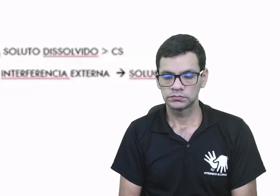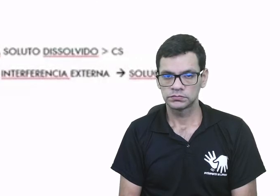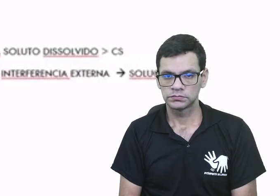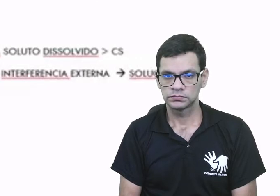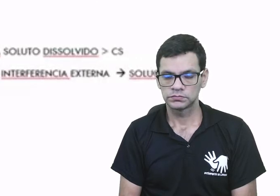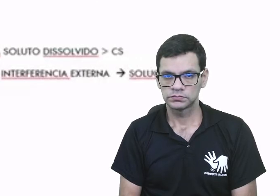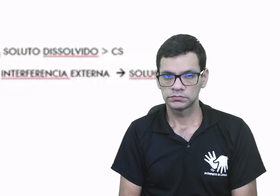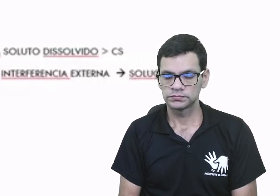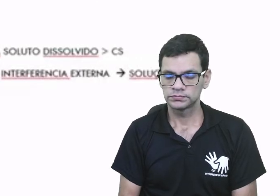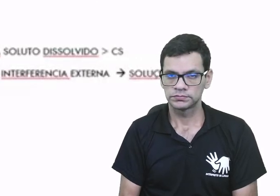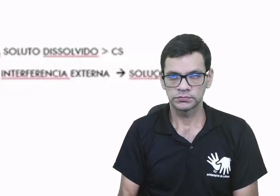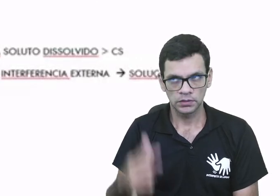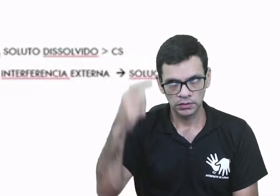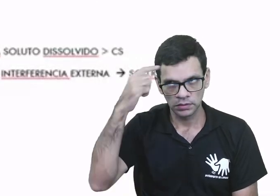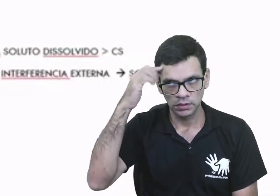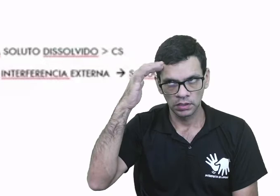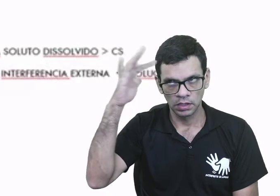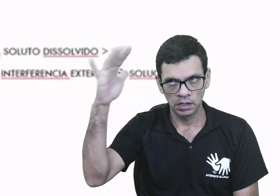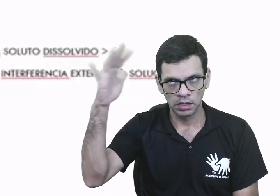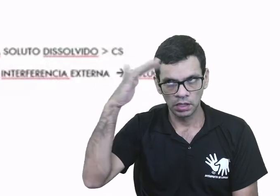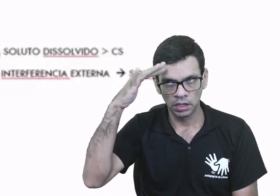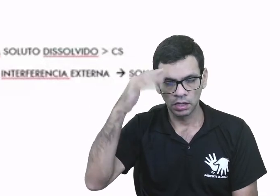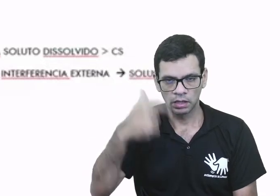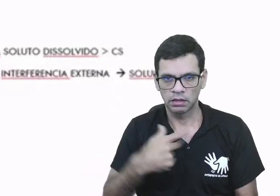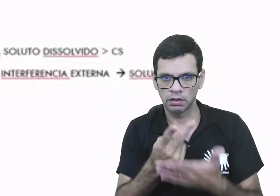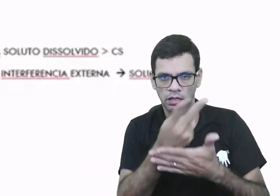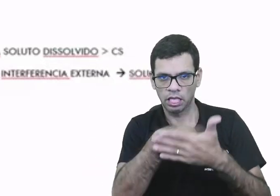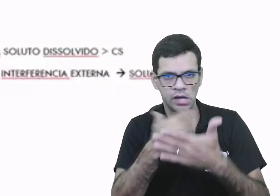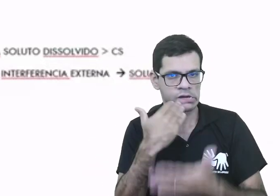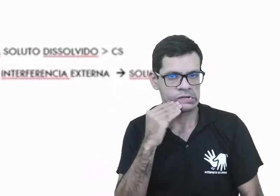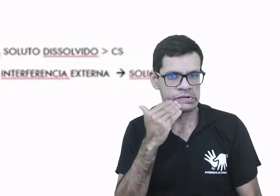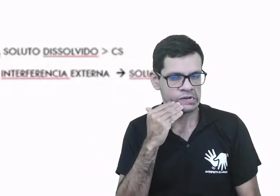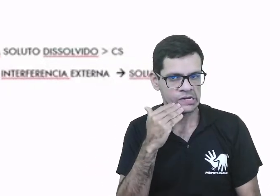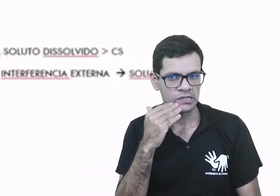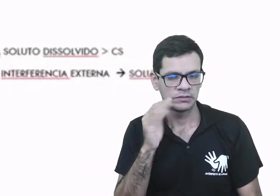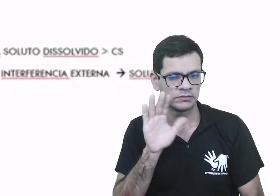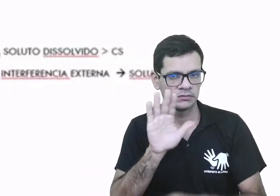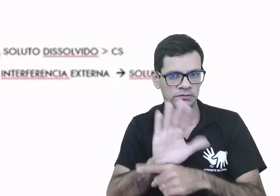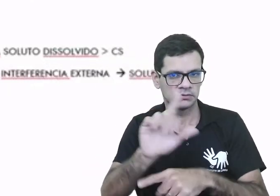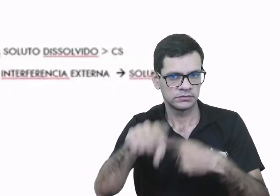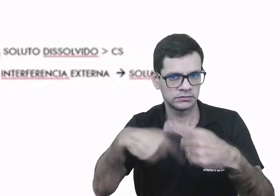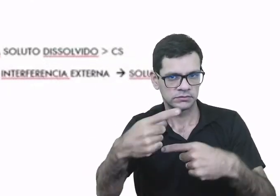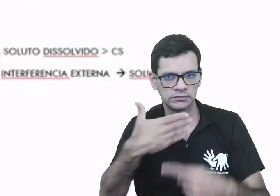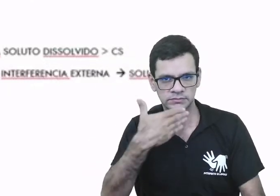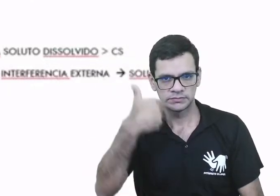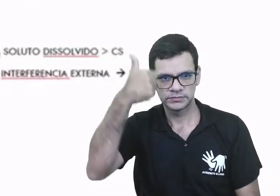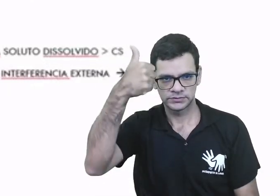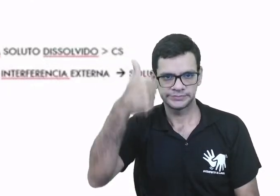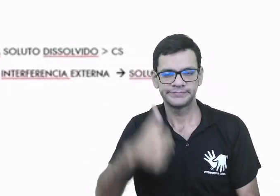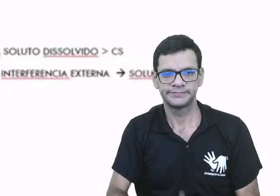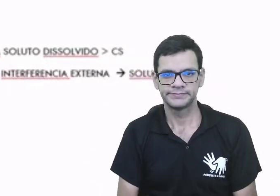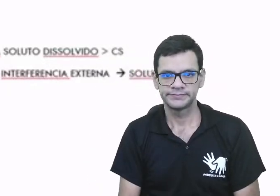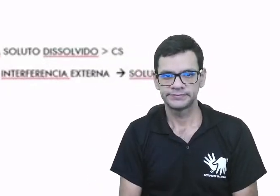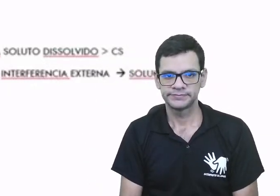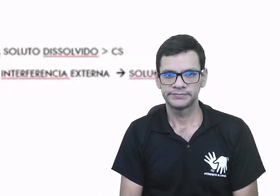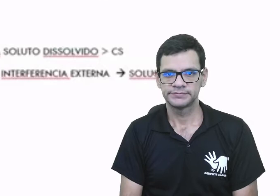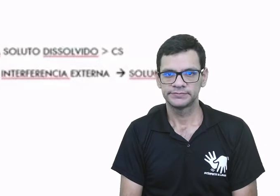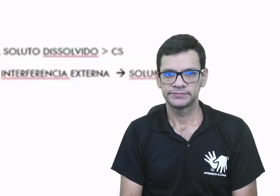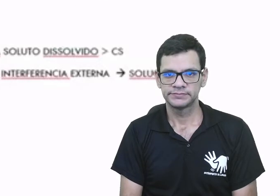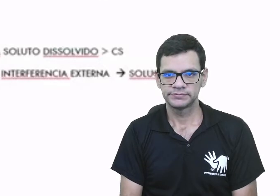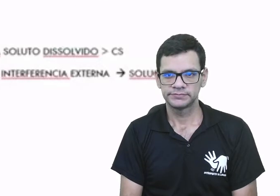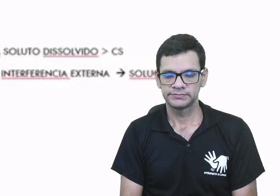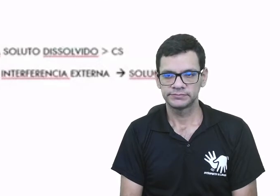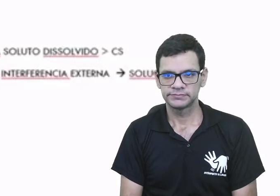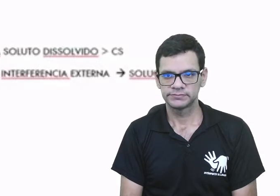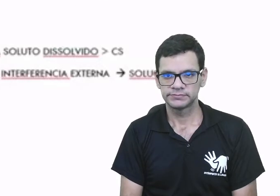Trabalhem a imaginação de vocês, porque eu desenho mais ou menos, tá? Mas vai melhorar. Daqui a pouquinho eu vou pegar uma caneta aqui, vai ficar